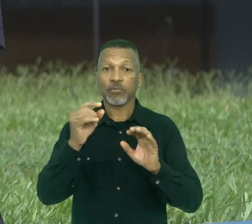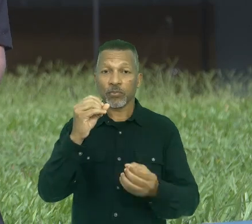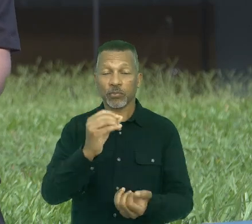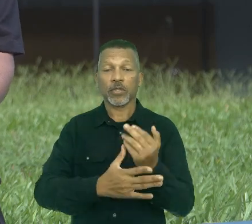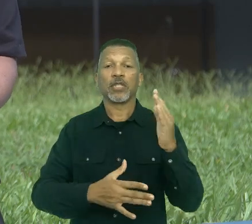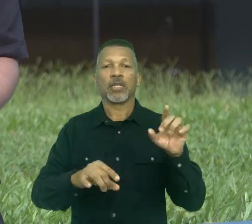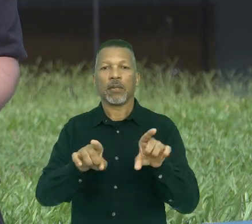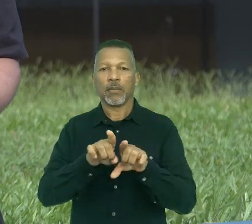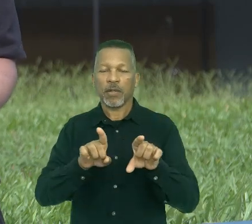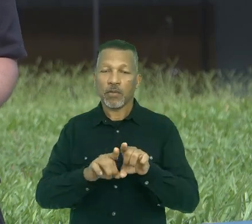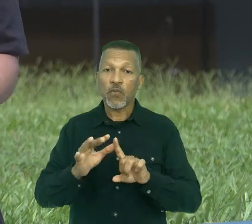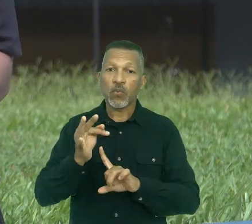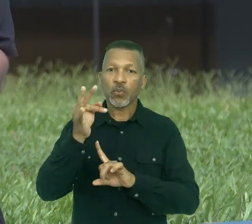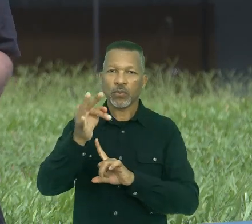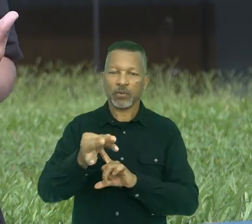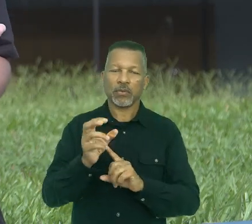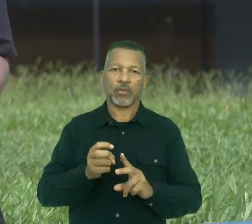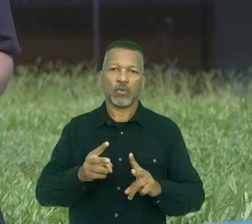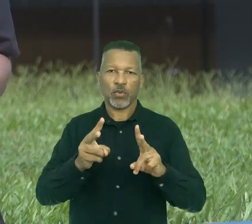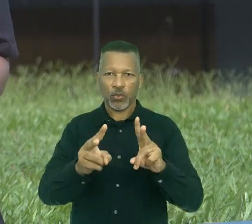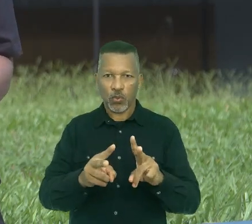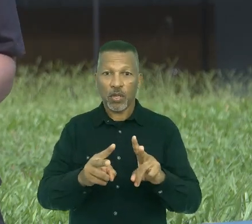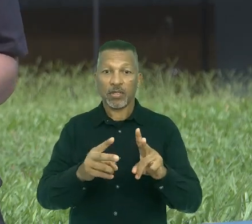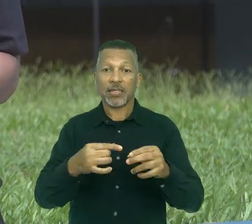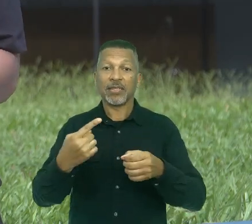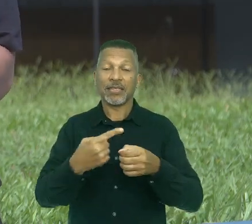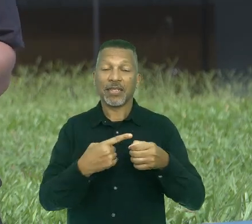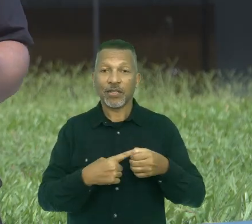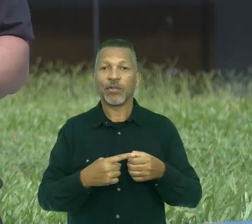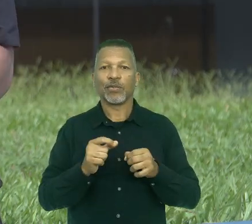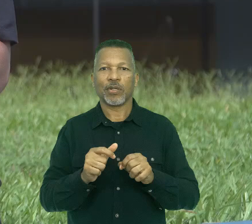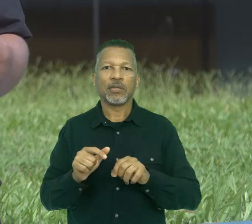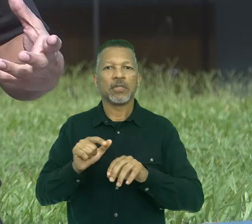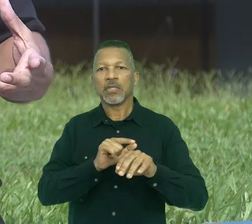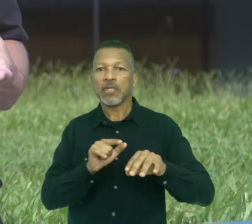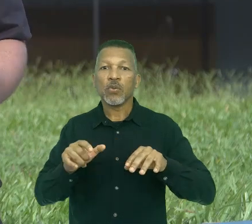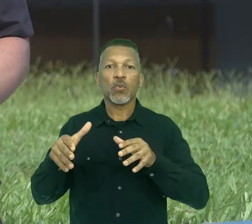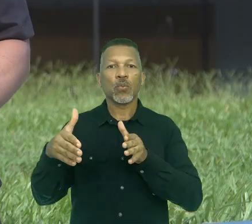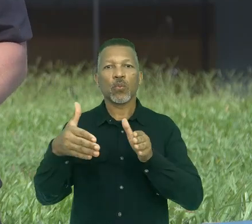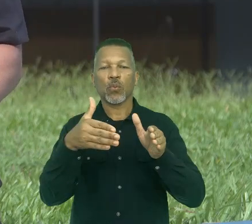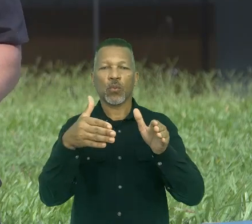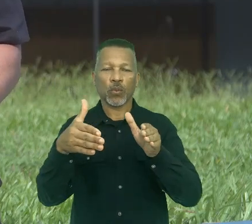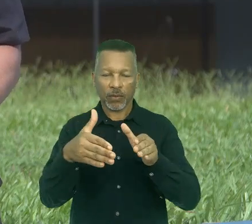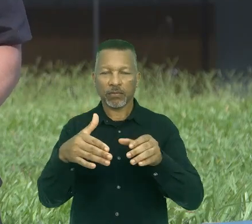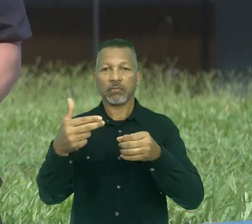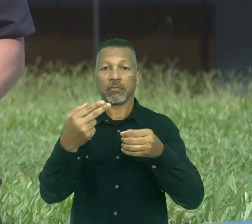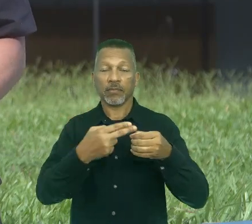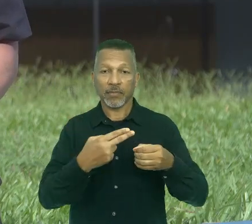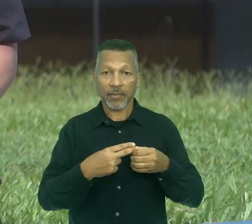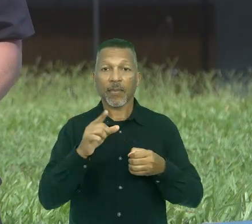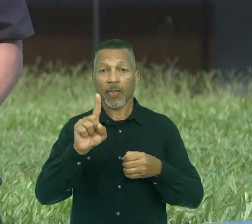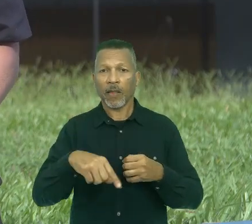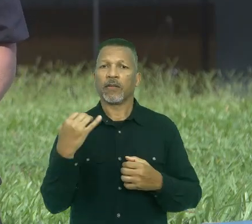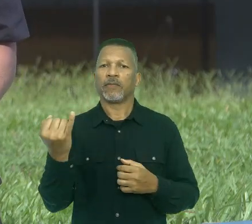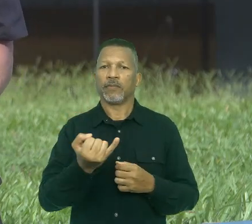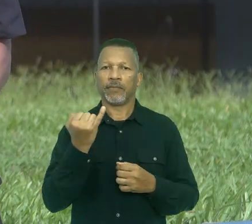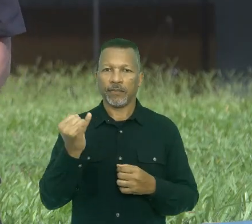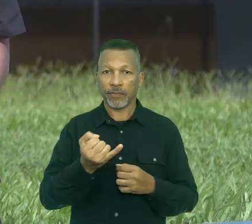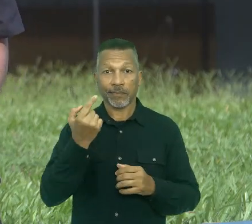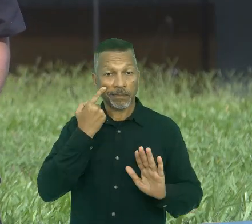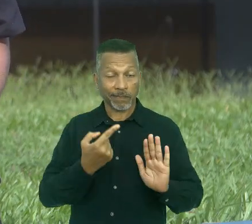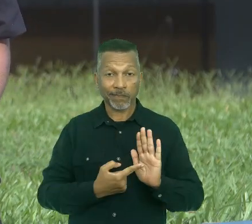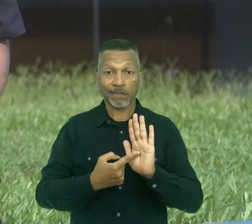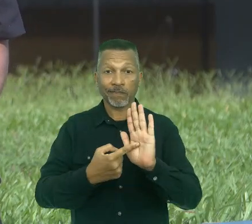que as gerações futuras continuem mantendo essa cidade nesse circuito cultural nacional, eu acho que é muito importante a presença